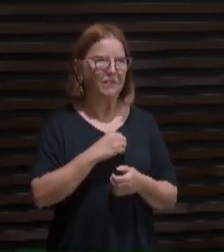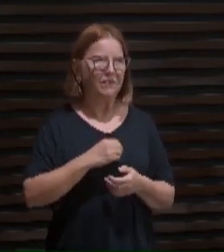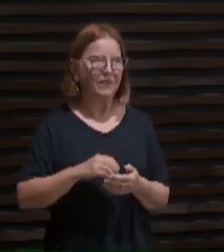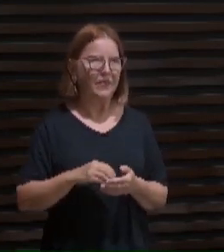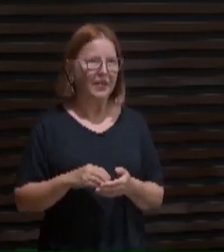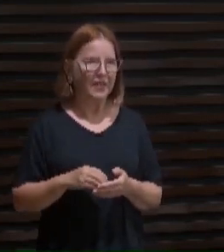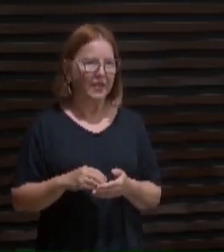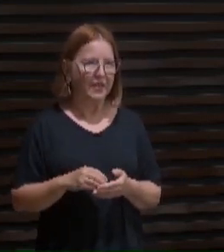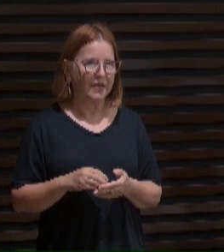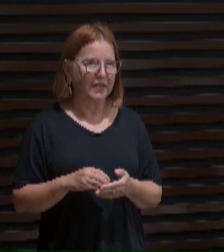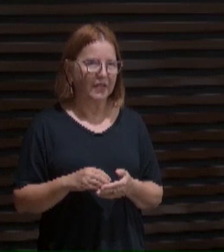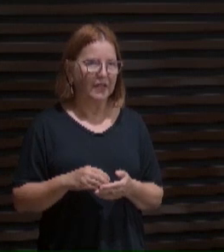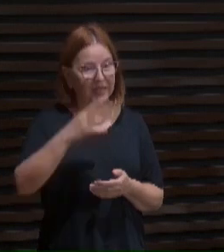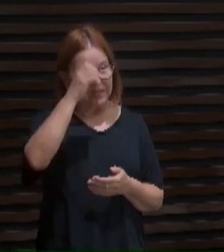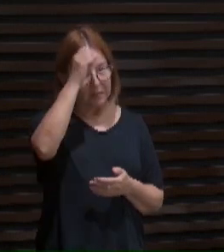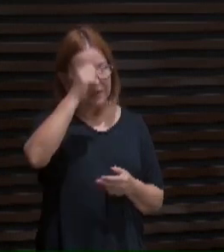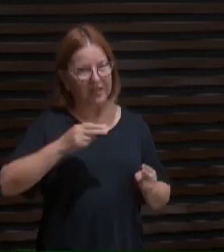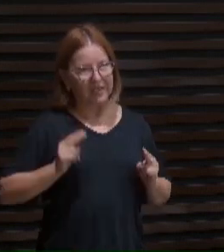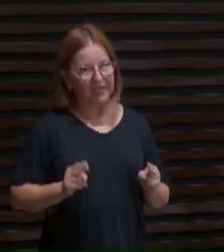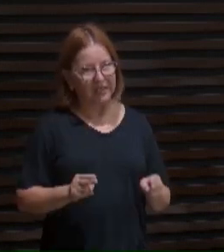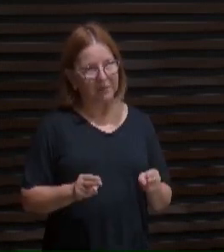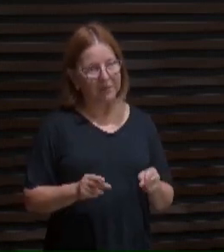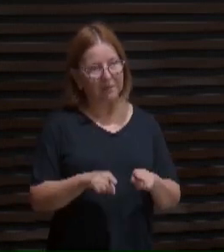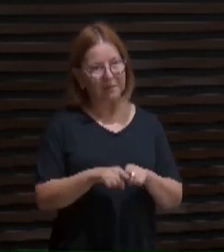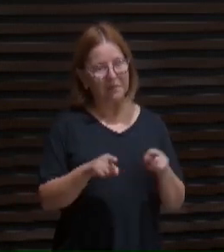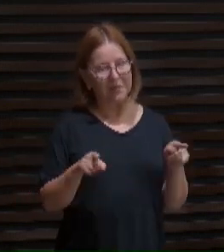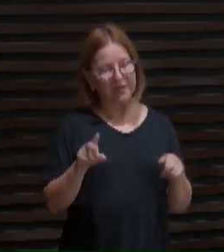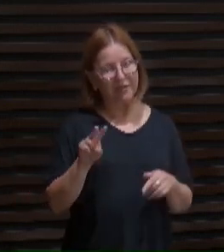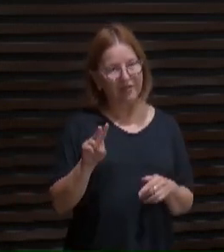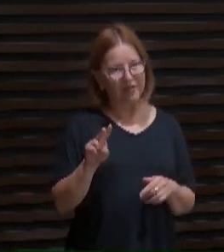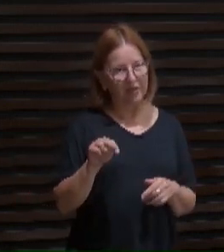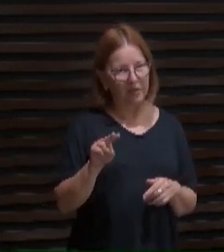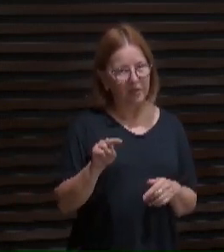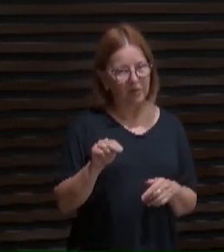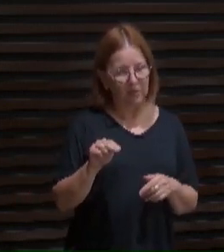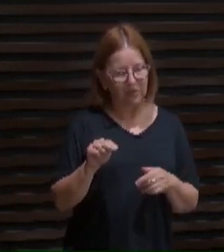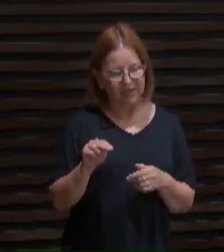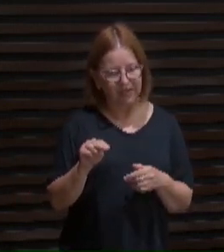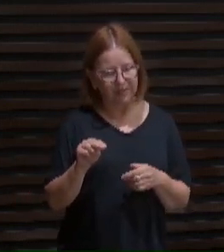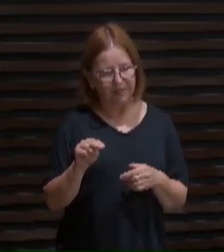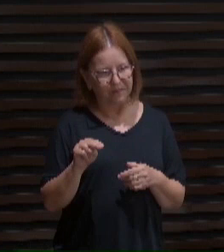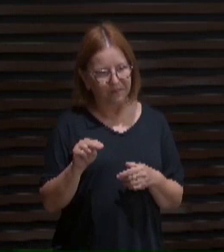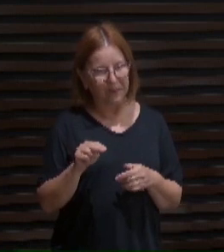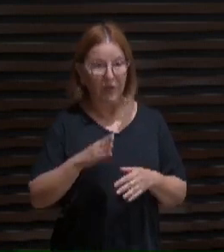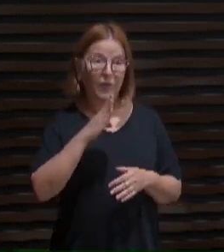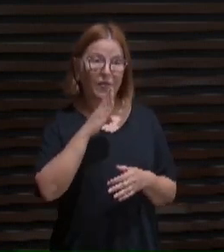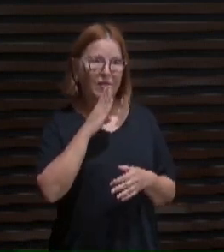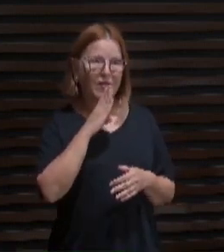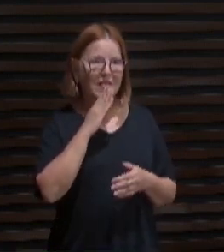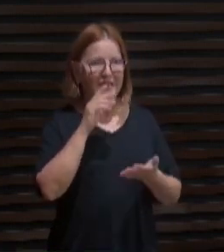que aprendem sempre e jamais podem chegar ao conhecimento